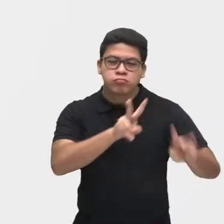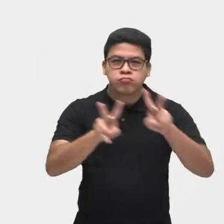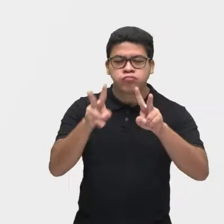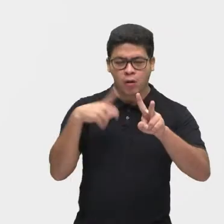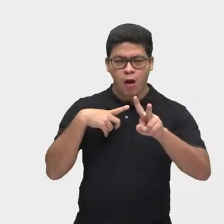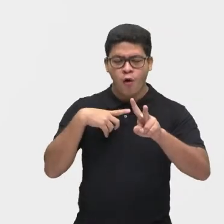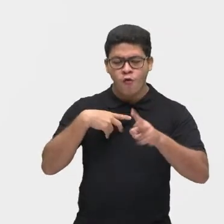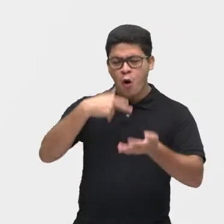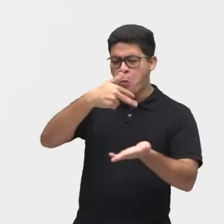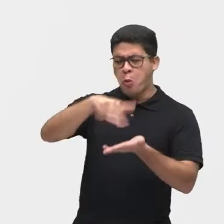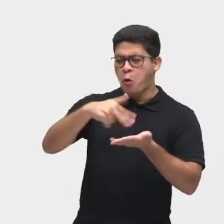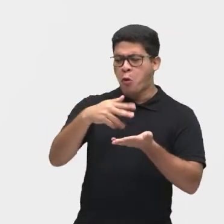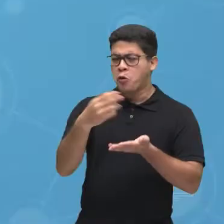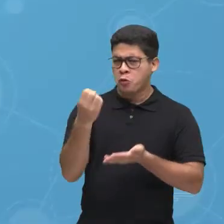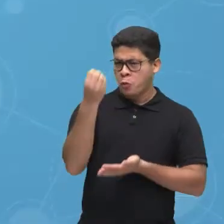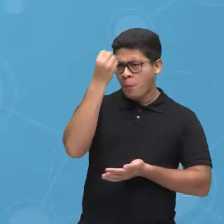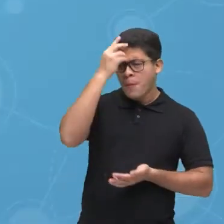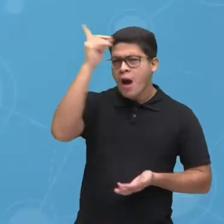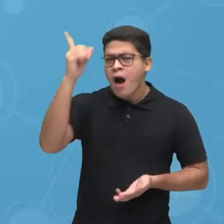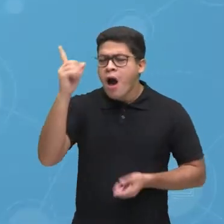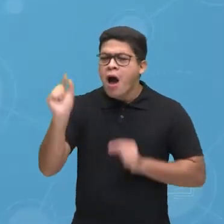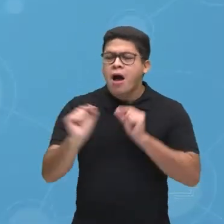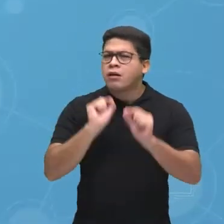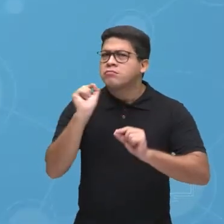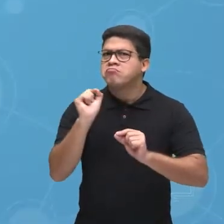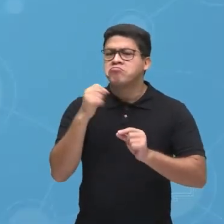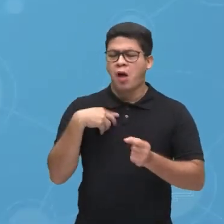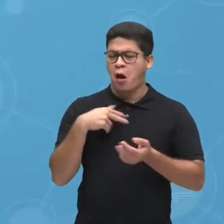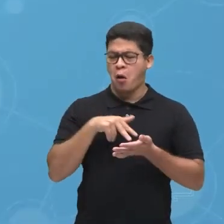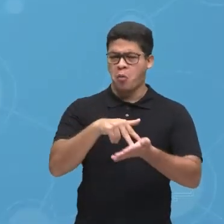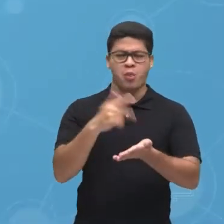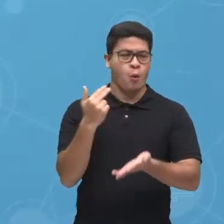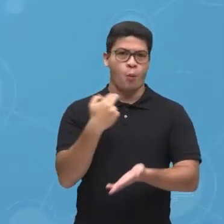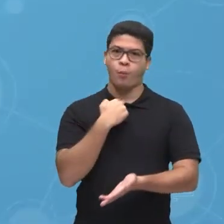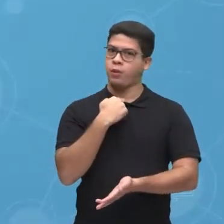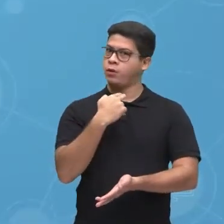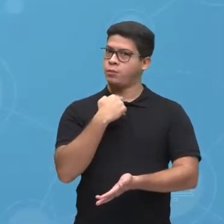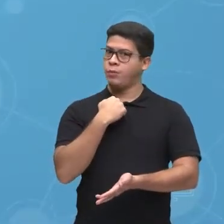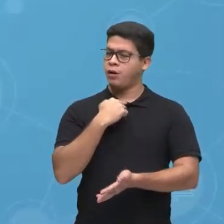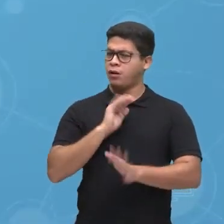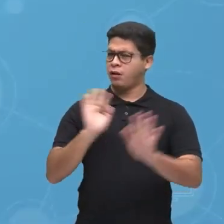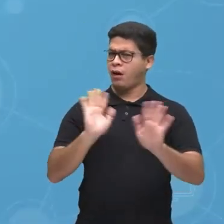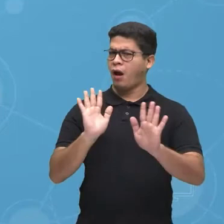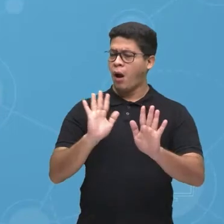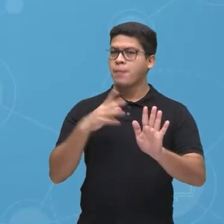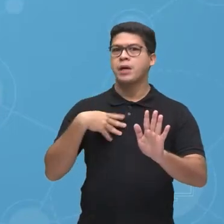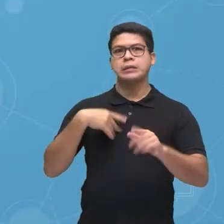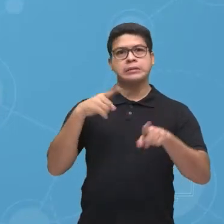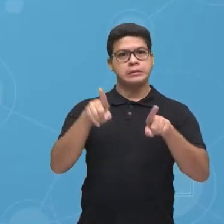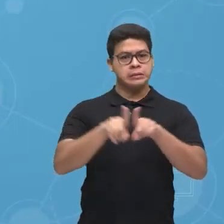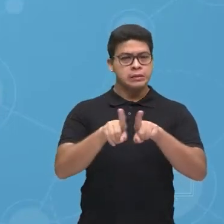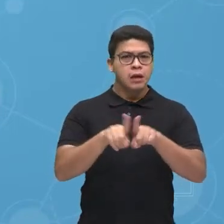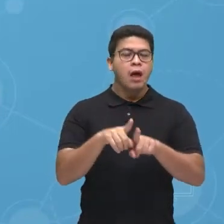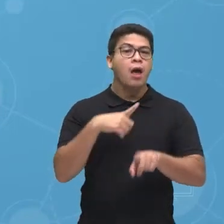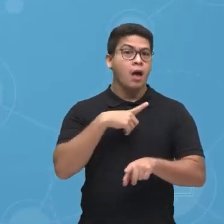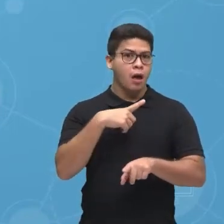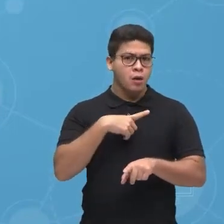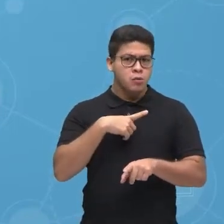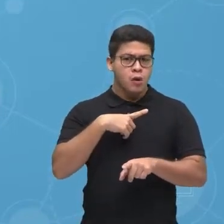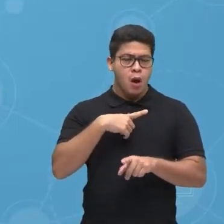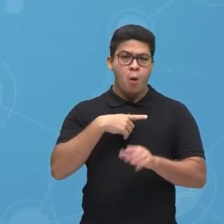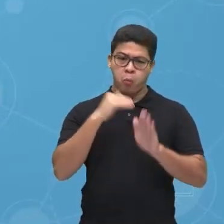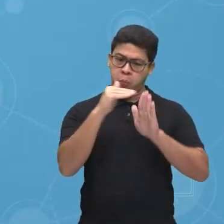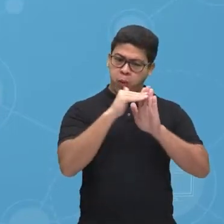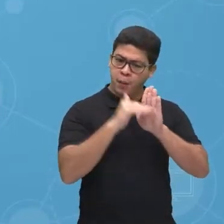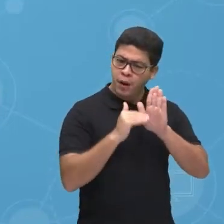fazer uma coreografia, eu inventei, vou aplicar essa coreografia. Não pode. Existem movimentos padrões ali que você tem a